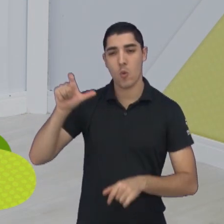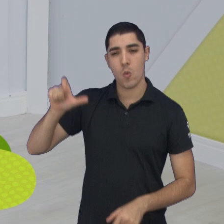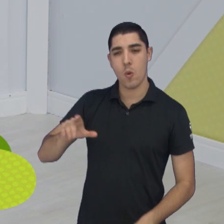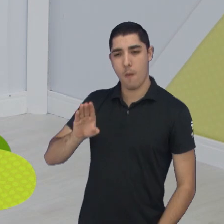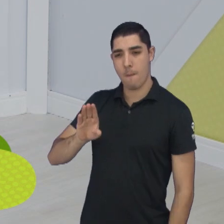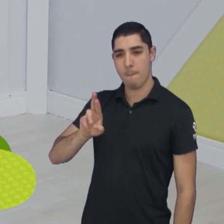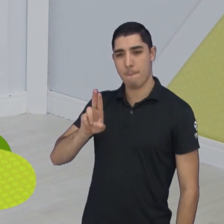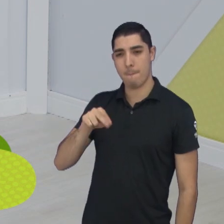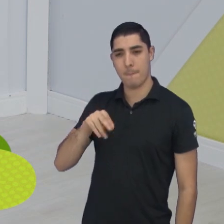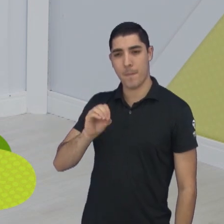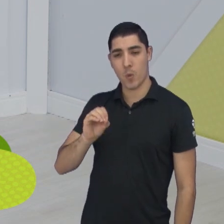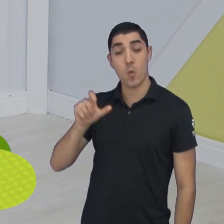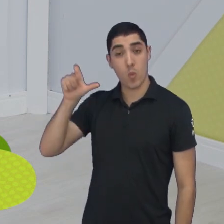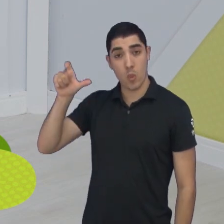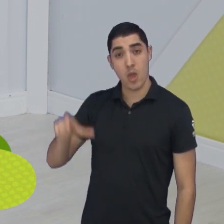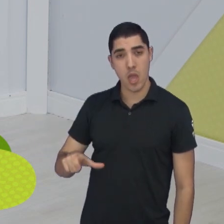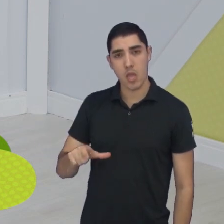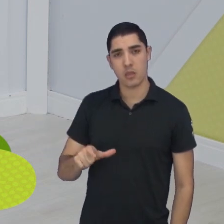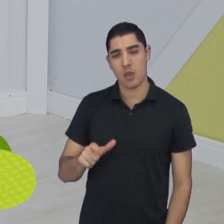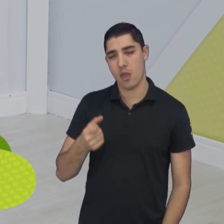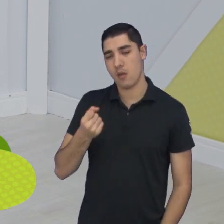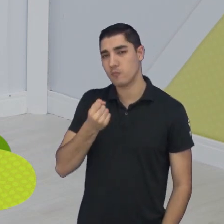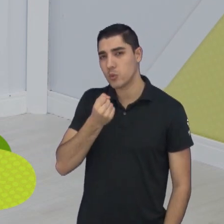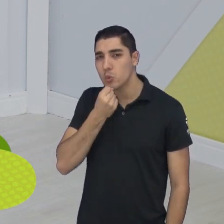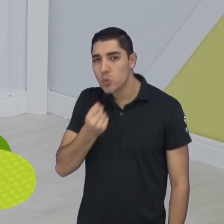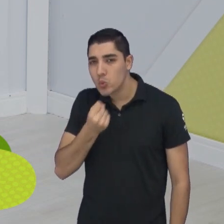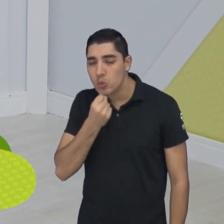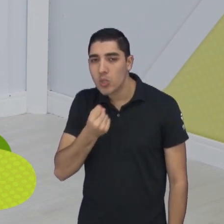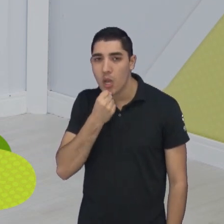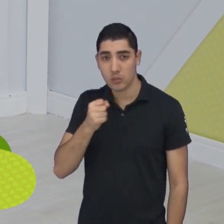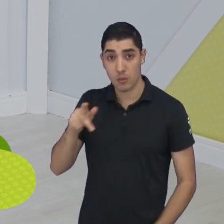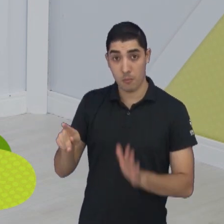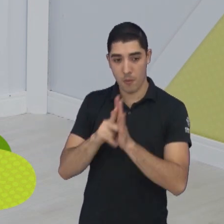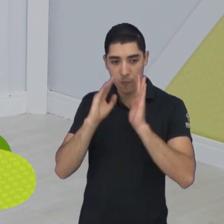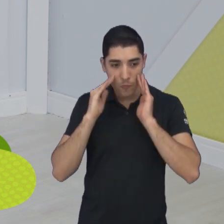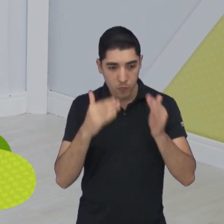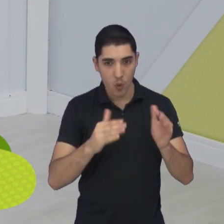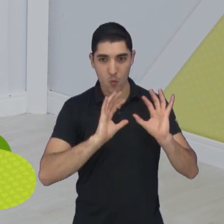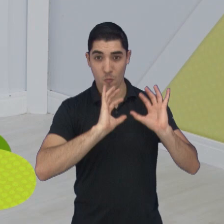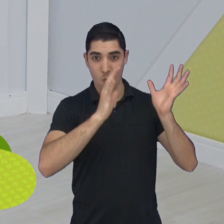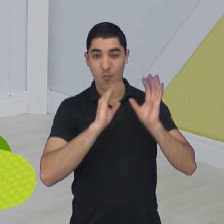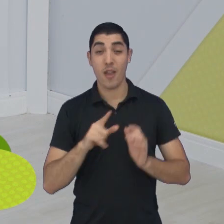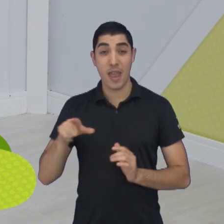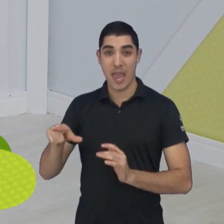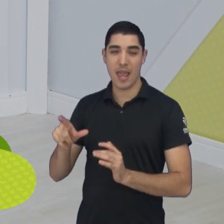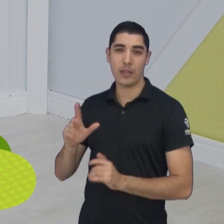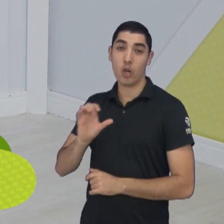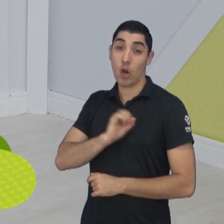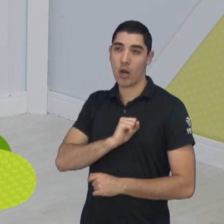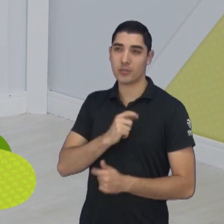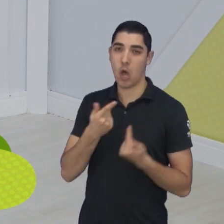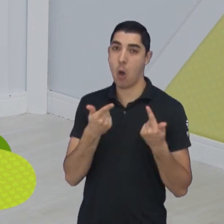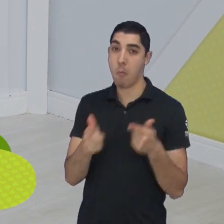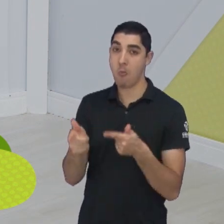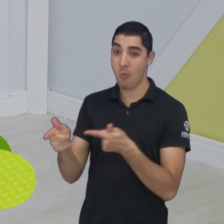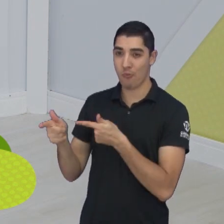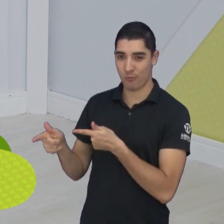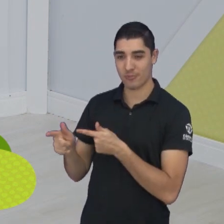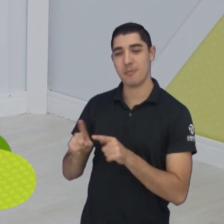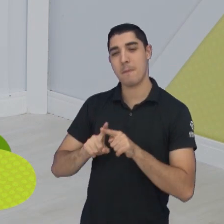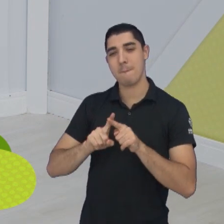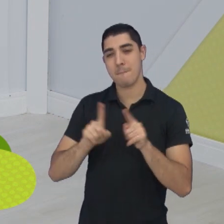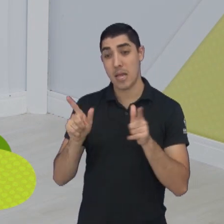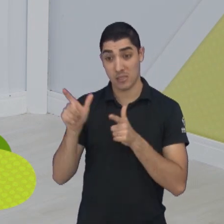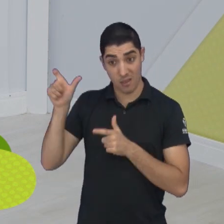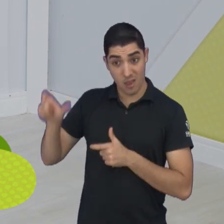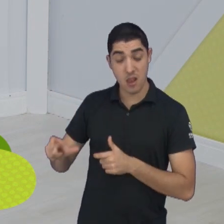um jornalista especializado em voleibol, né? Ele conhece muito, é do Clube do Ódio, é verdade, mas ele conhece aí o meio do voleibol e ele já cravou